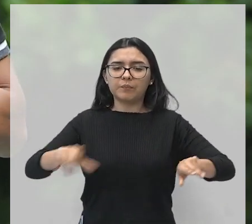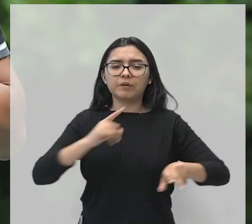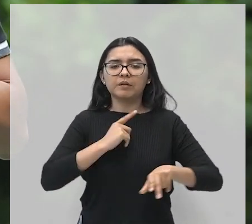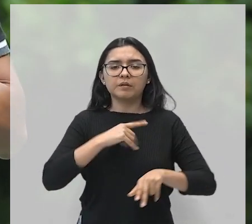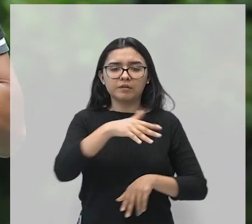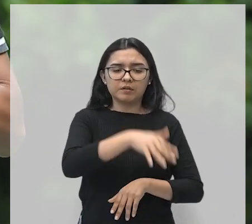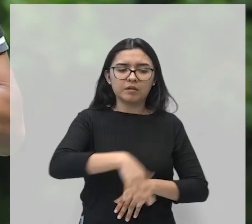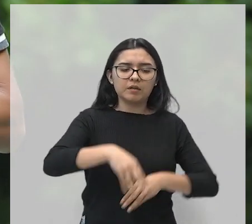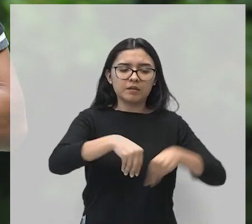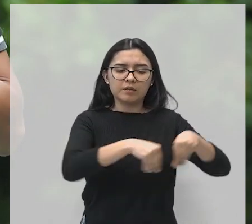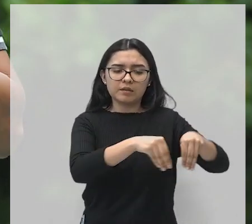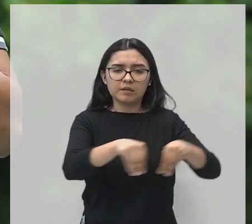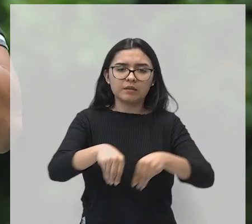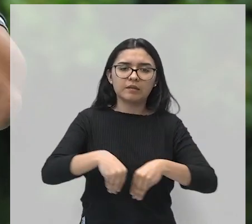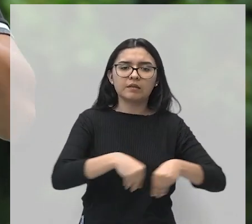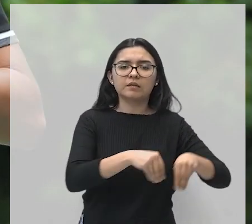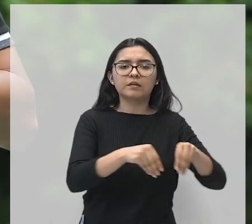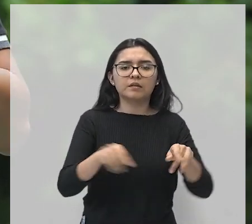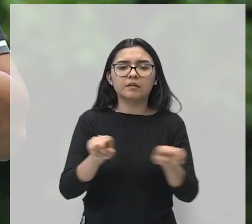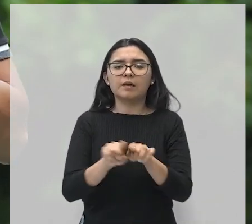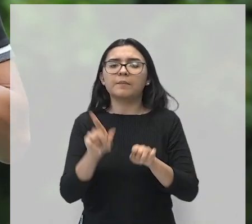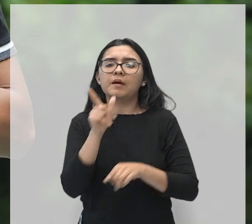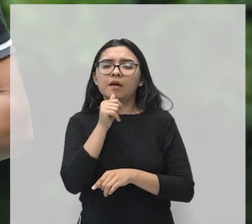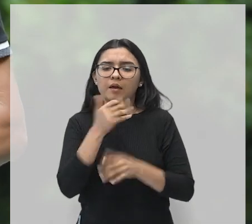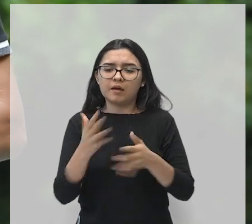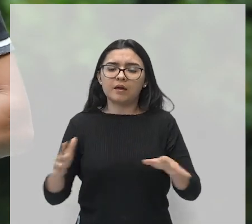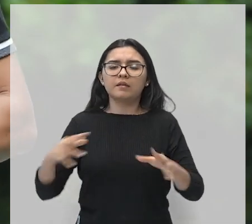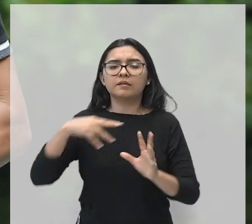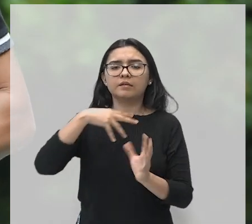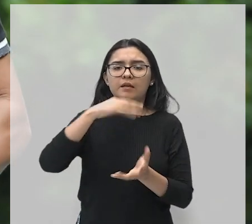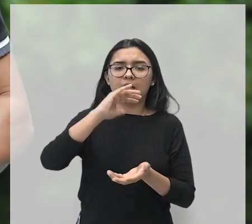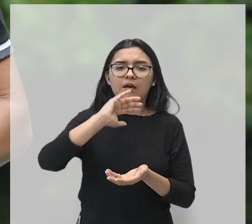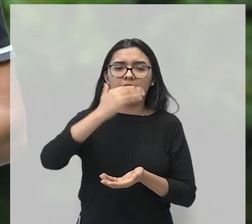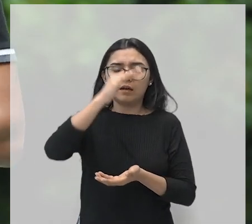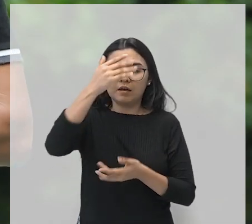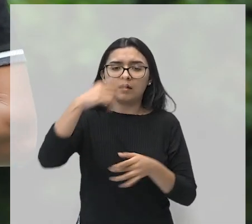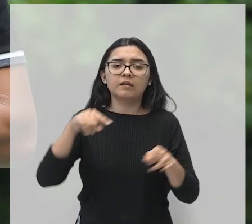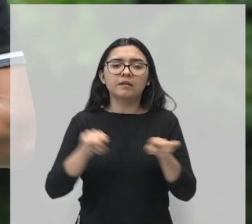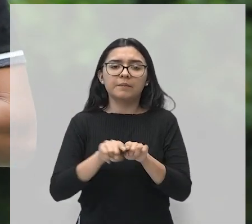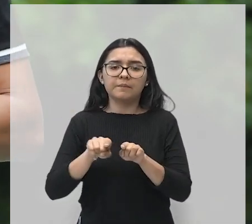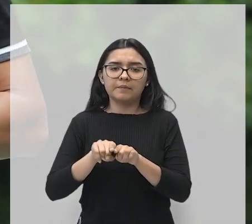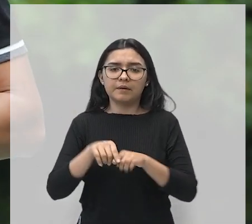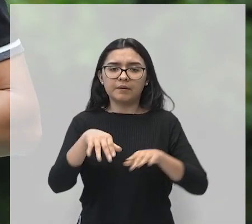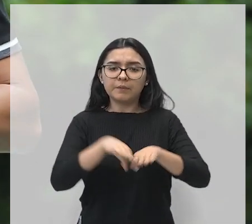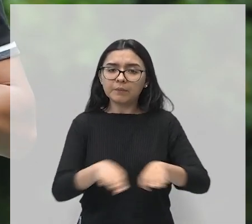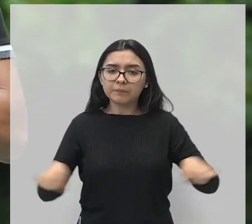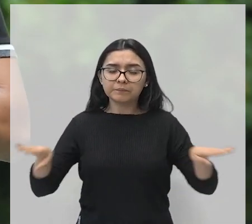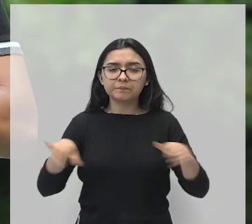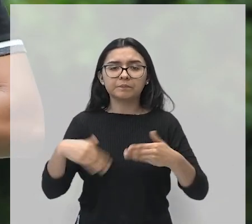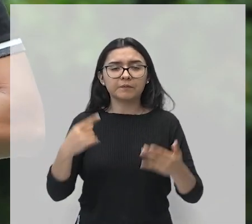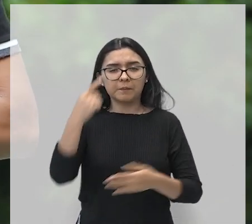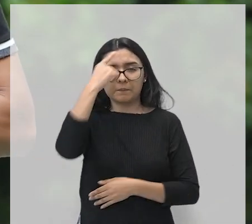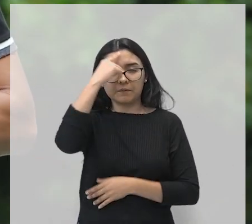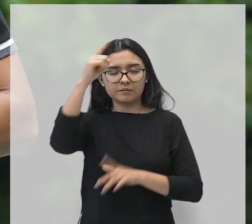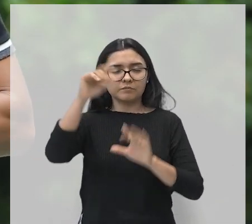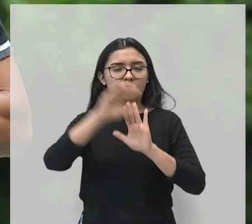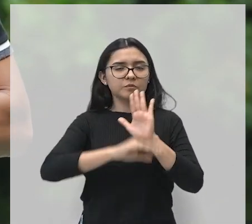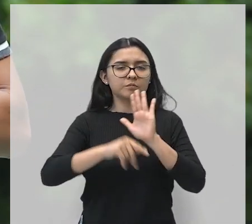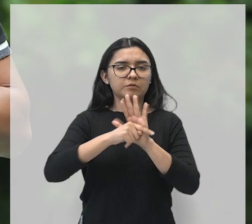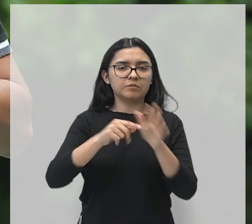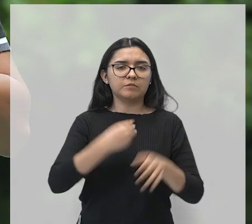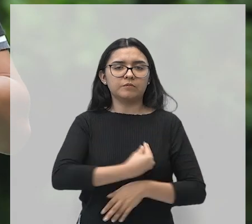ambientes terrestres, ambientes aquáticos, na atmosfera e também no solo. Pense bem sobre esse conceito